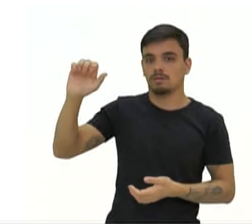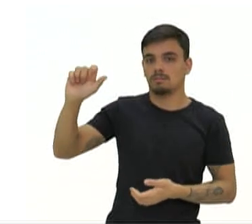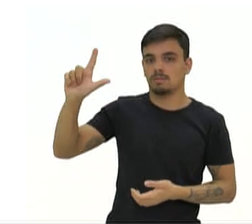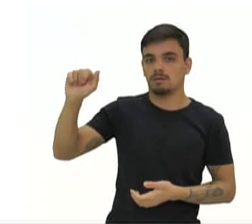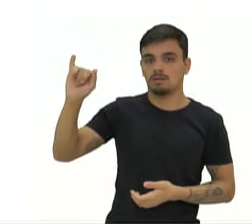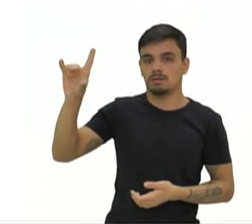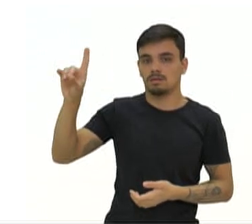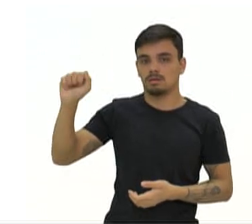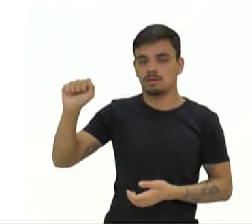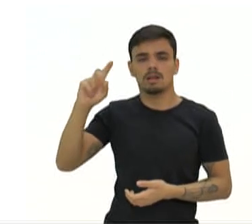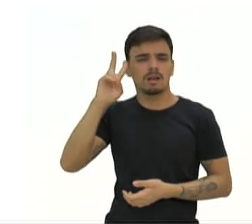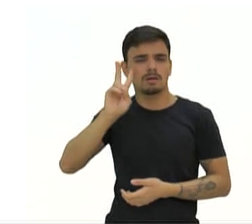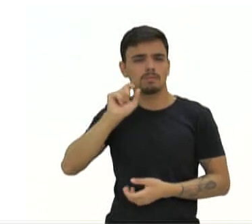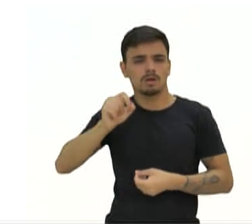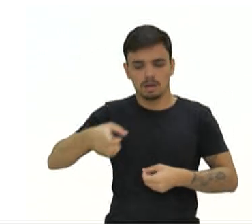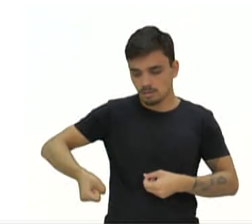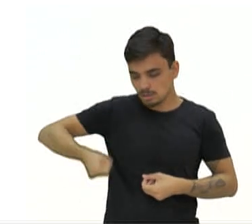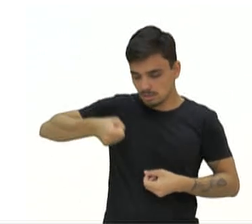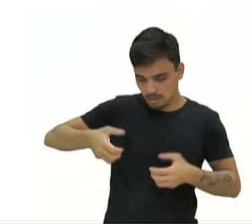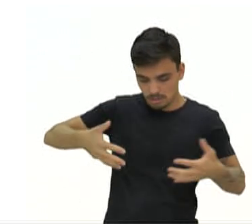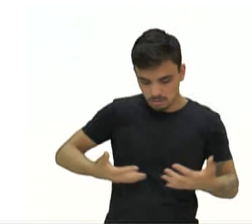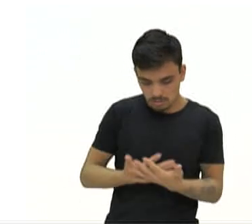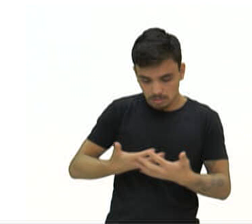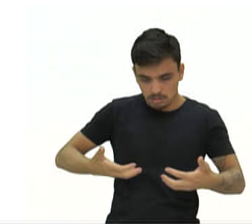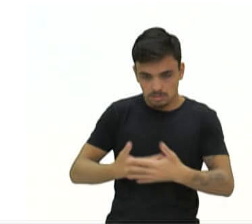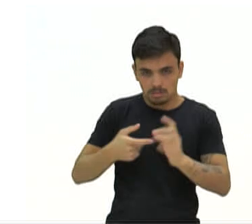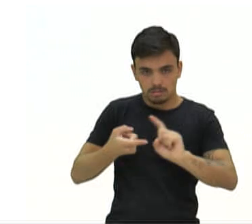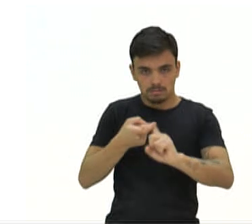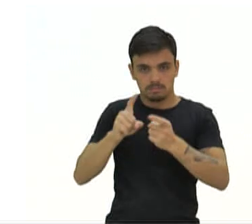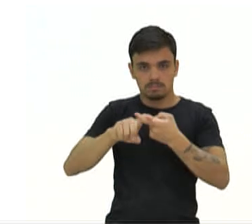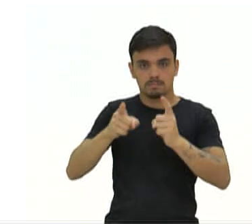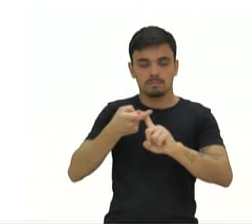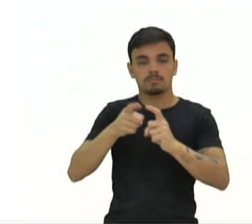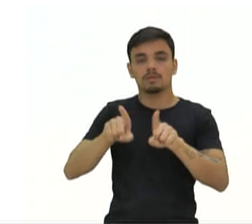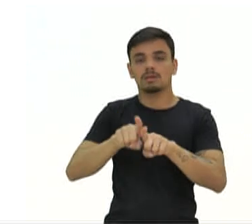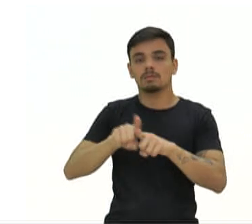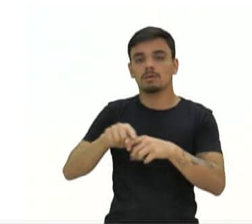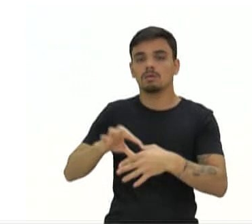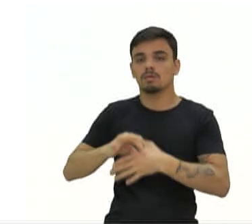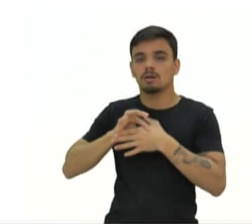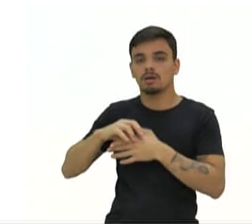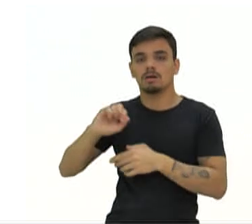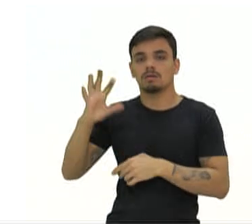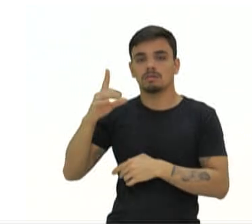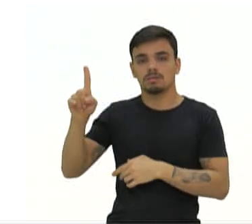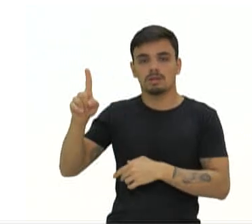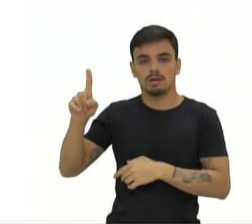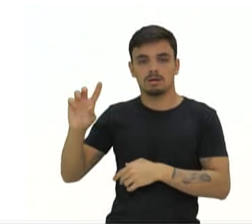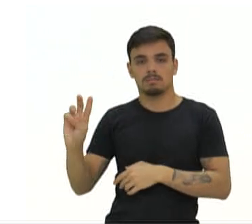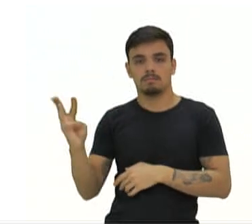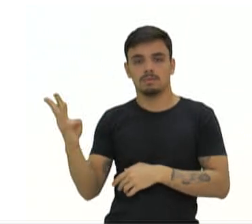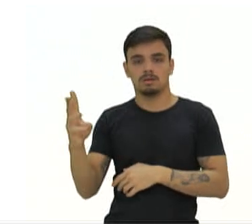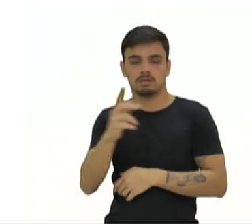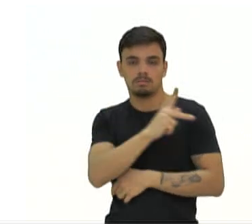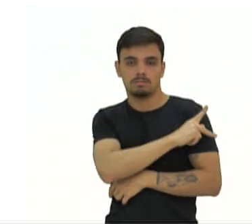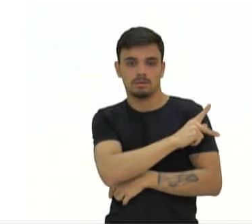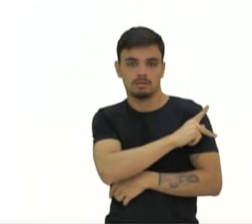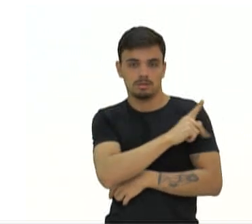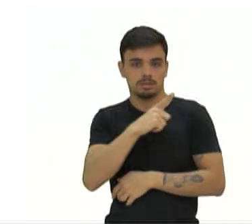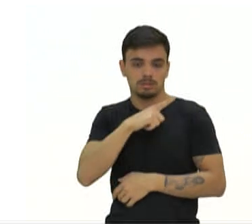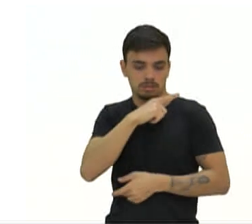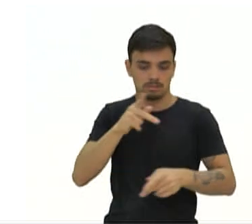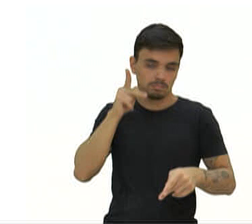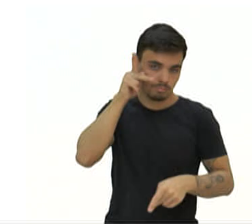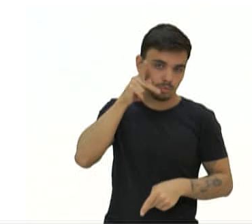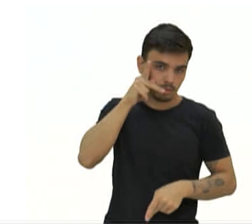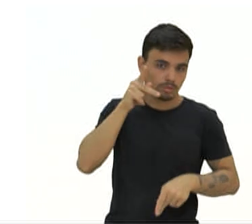lembra do líder da revolta. Um conflito ocorrido no Maranhão e também no Piauí, que envolveu motivos políticos, econômicos e sociais.